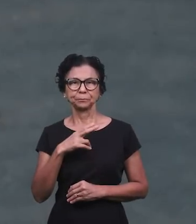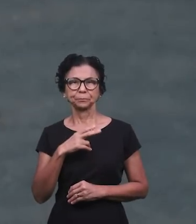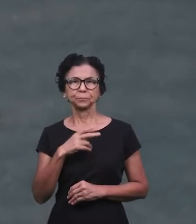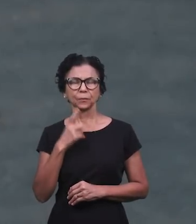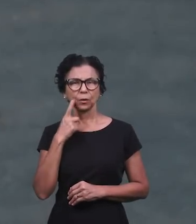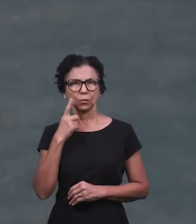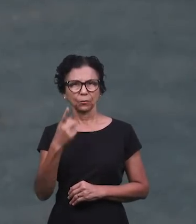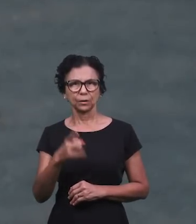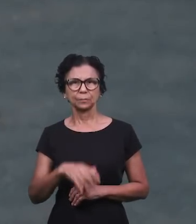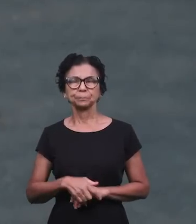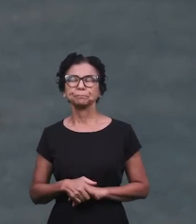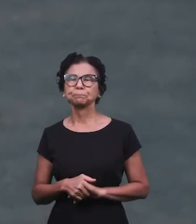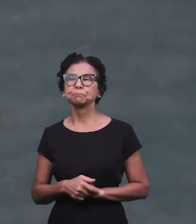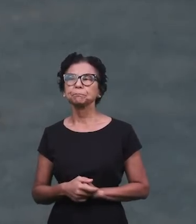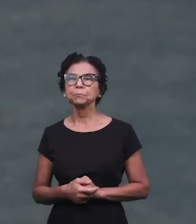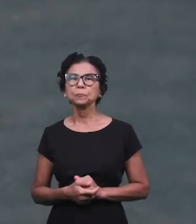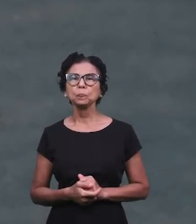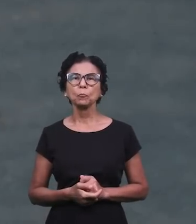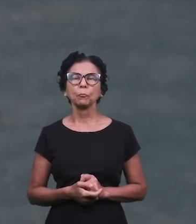das viagens da Missão Amazônia.